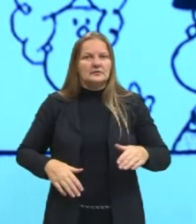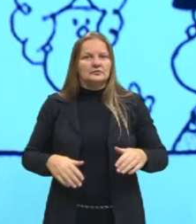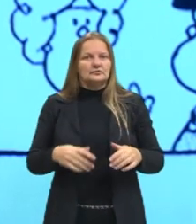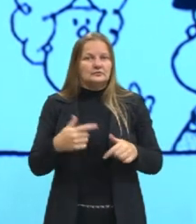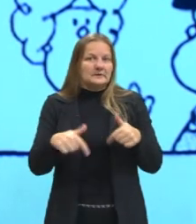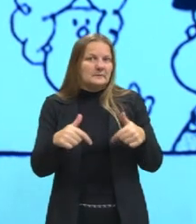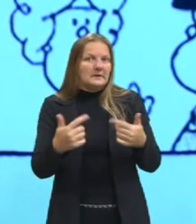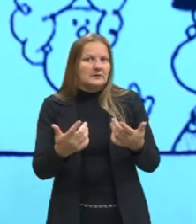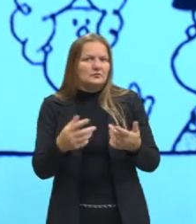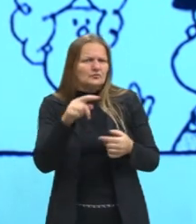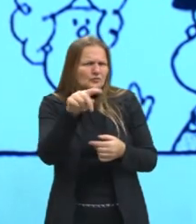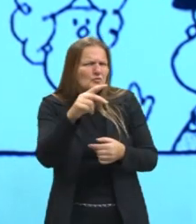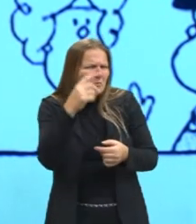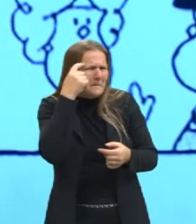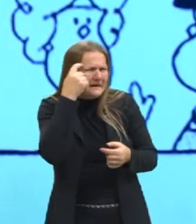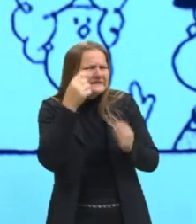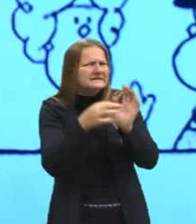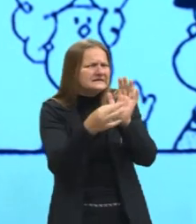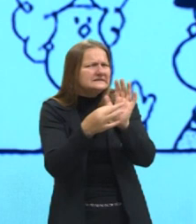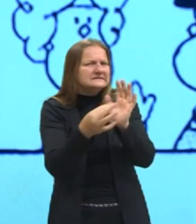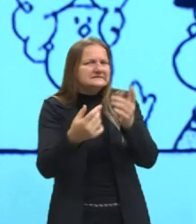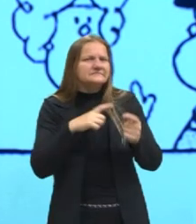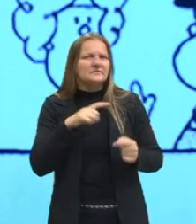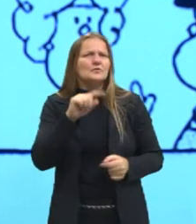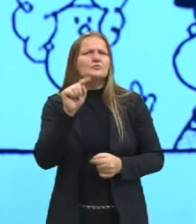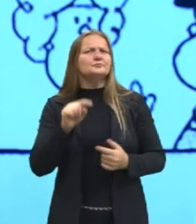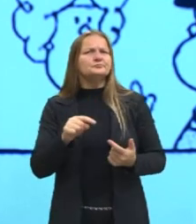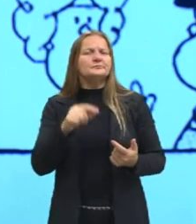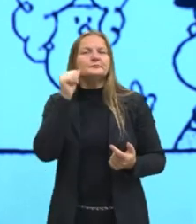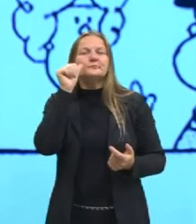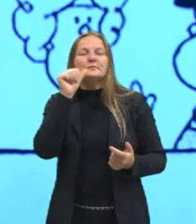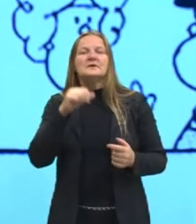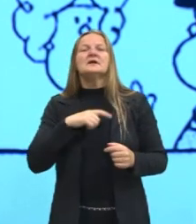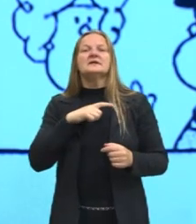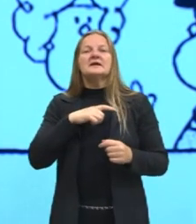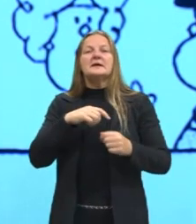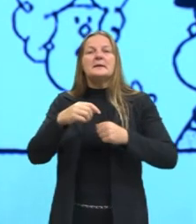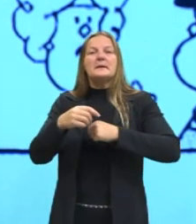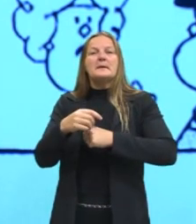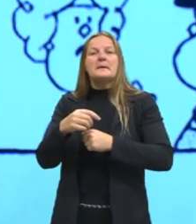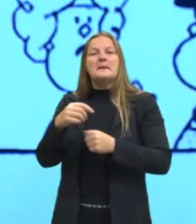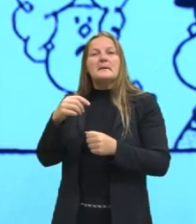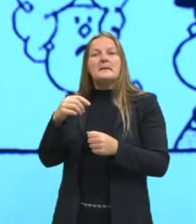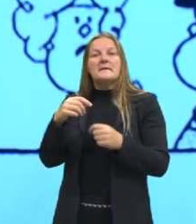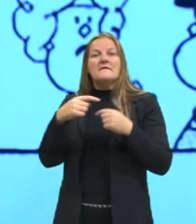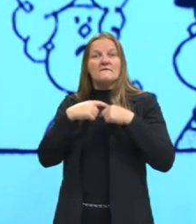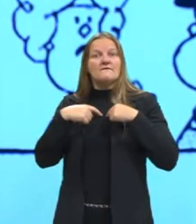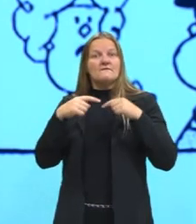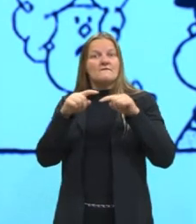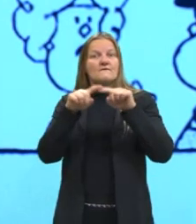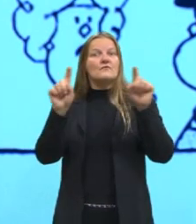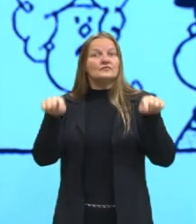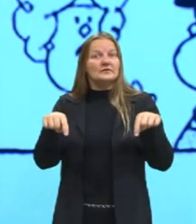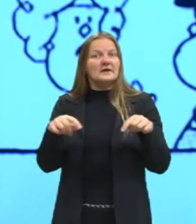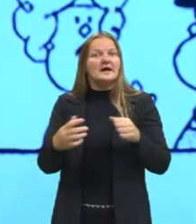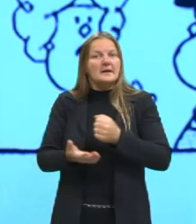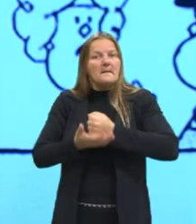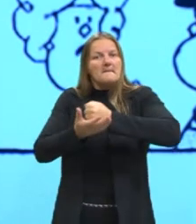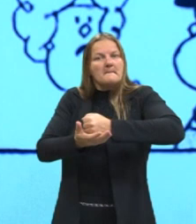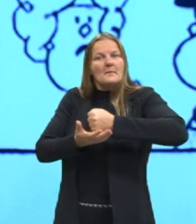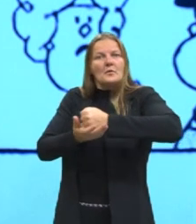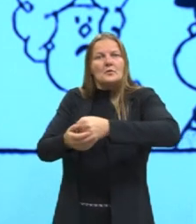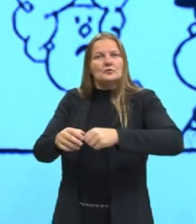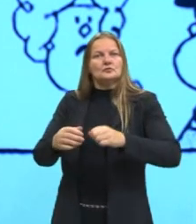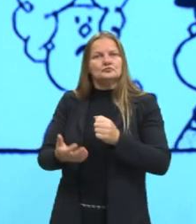vovós tu né uma mulher que tem a cozinheira lavadeira ajudante